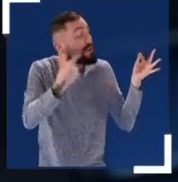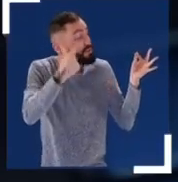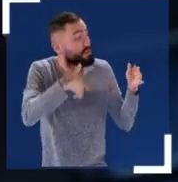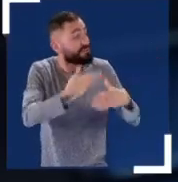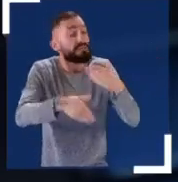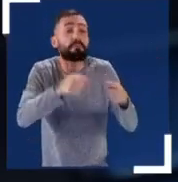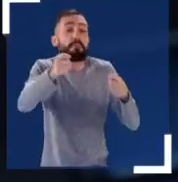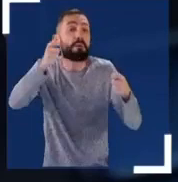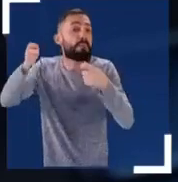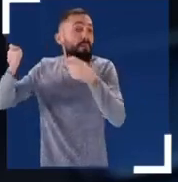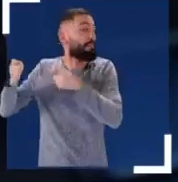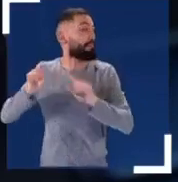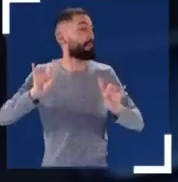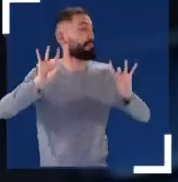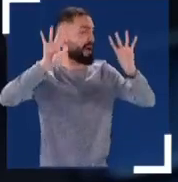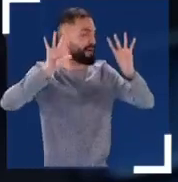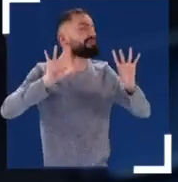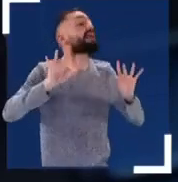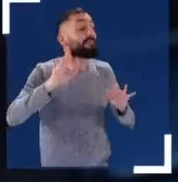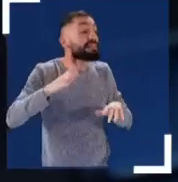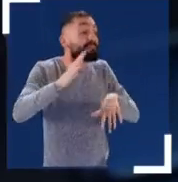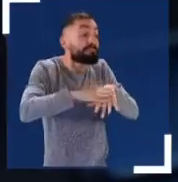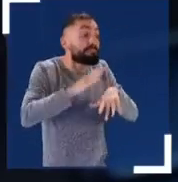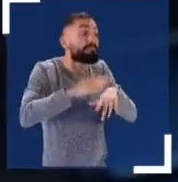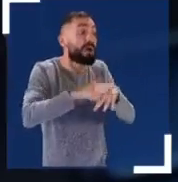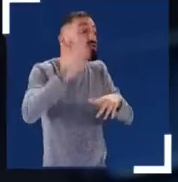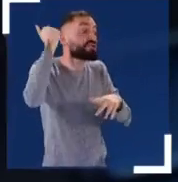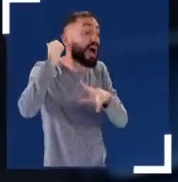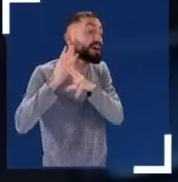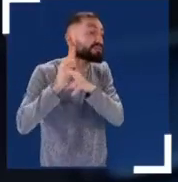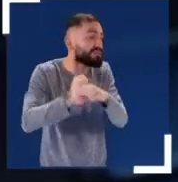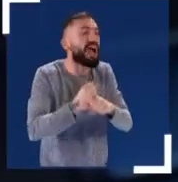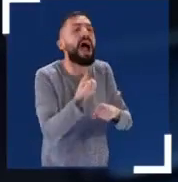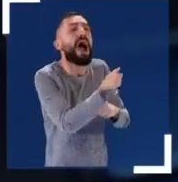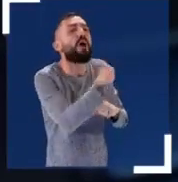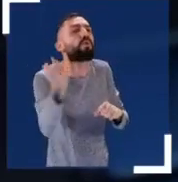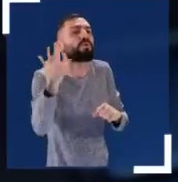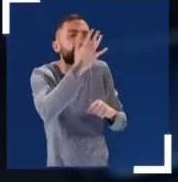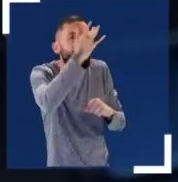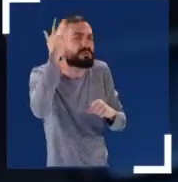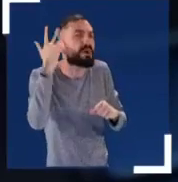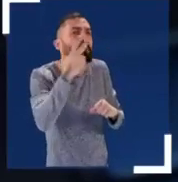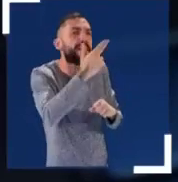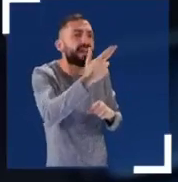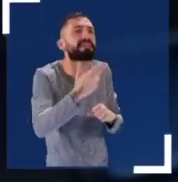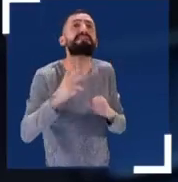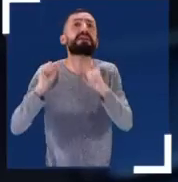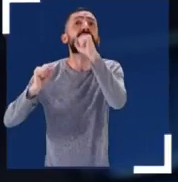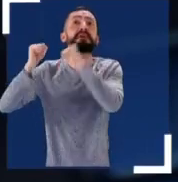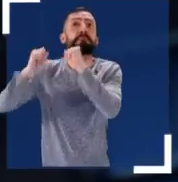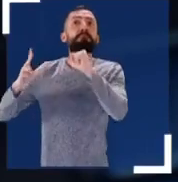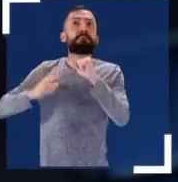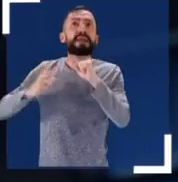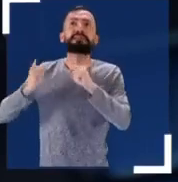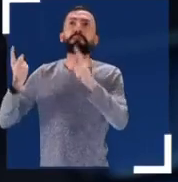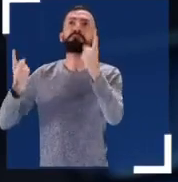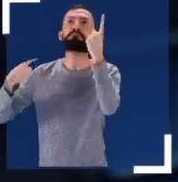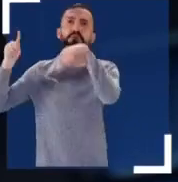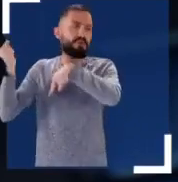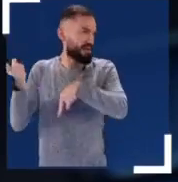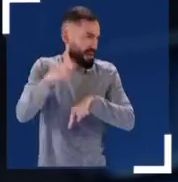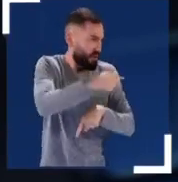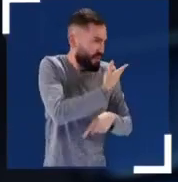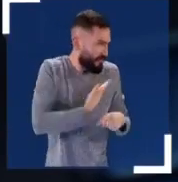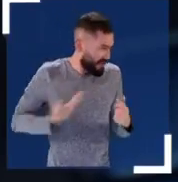sei que as pessoas, às vezes, têm a ideia de que vão conseguir fazer, porque podem ser bem-sucedidos na iniciativa privada, mas é claro que o poder